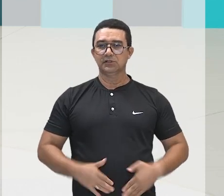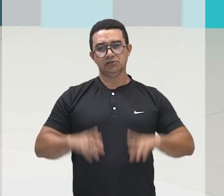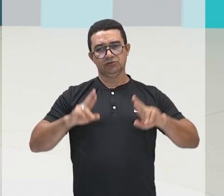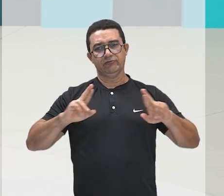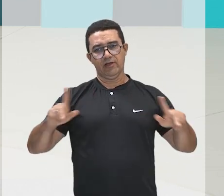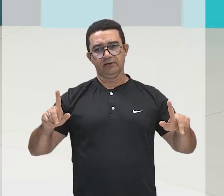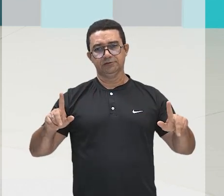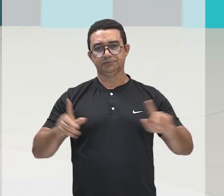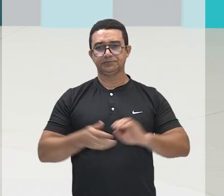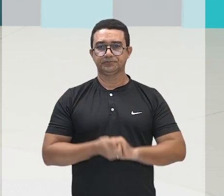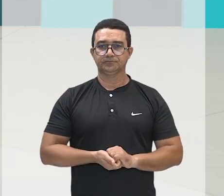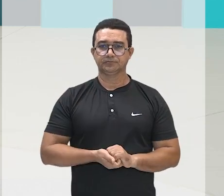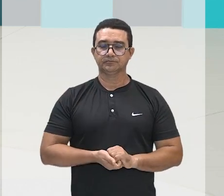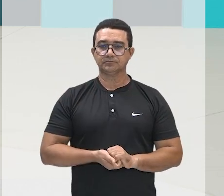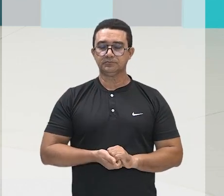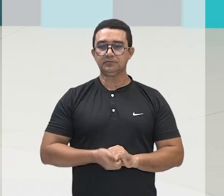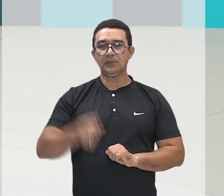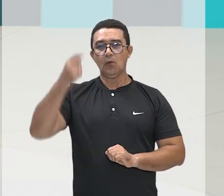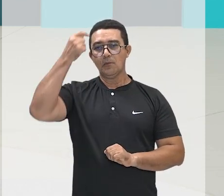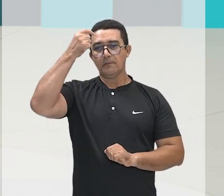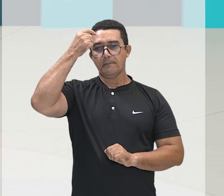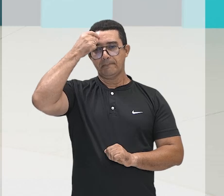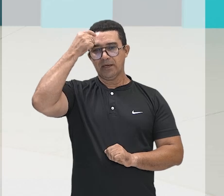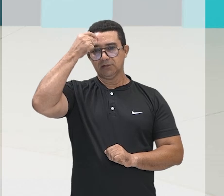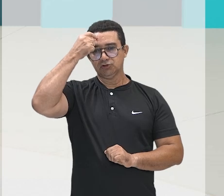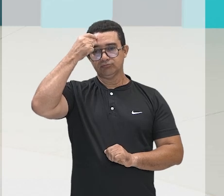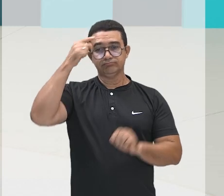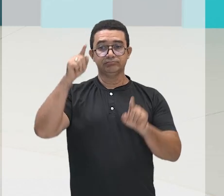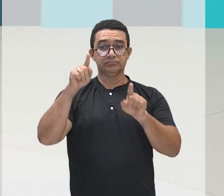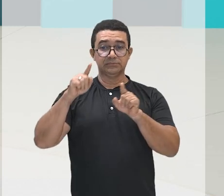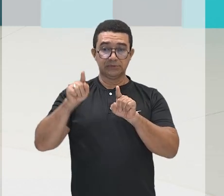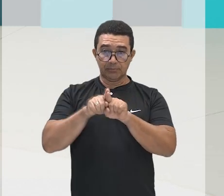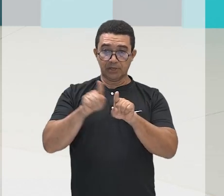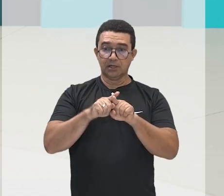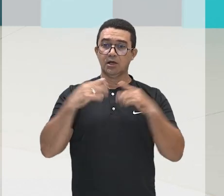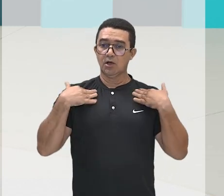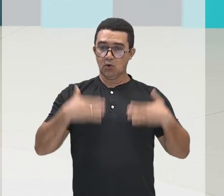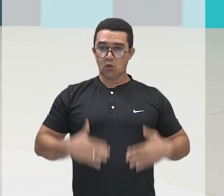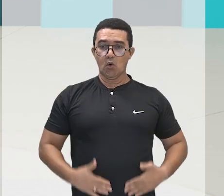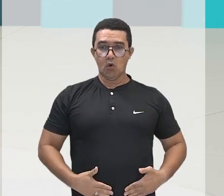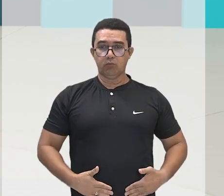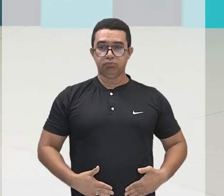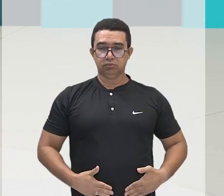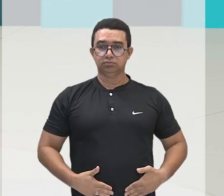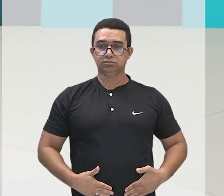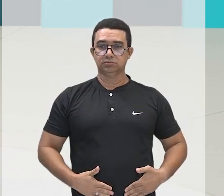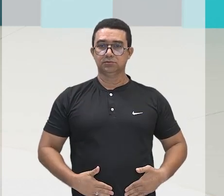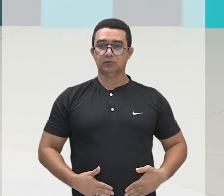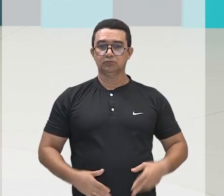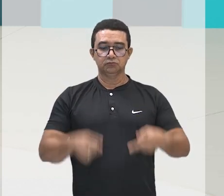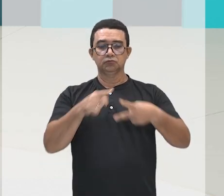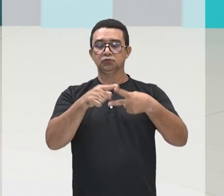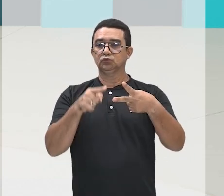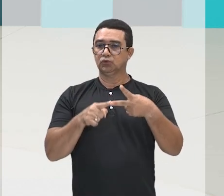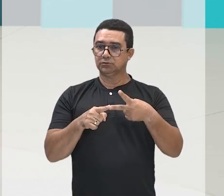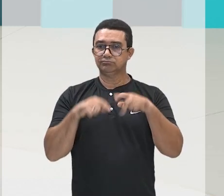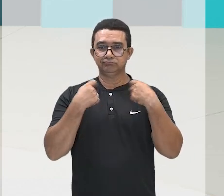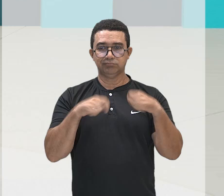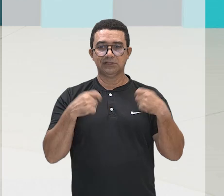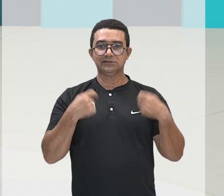completamente diferentes, a mente e o corpo. Então, para eles, isso daí era dualístico, era uma